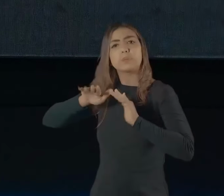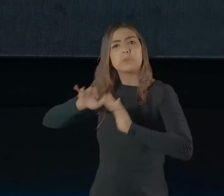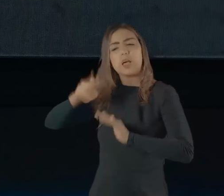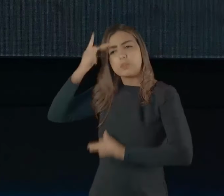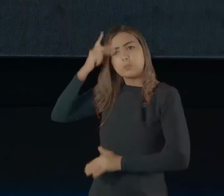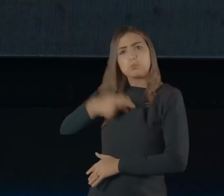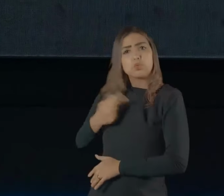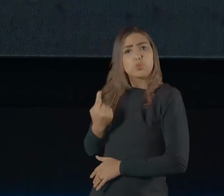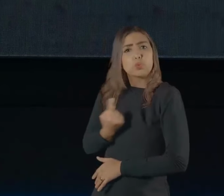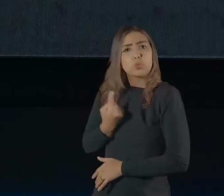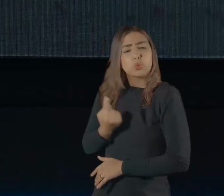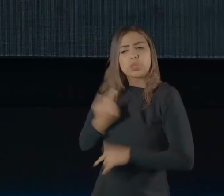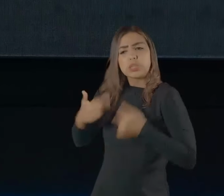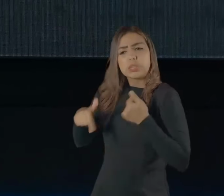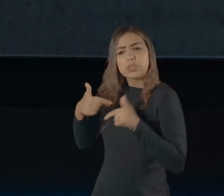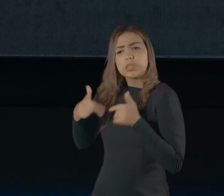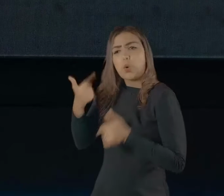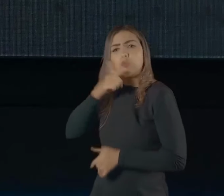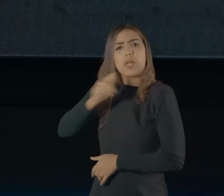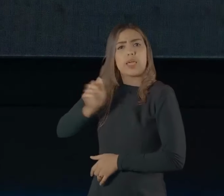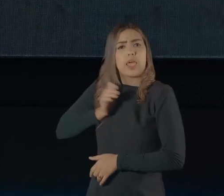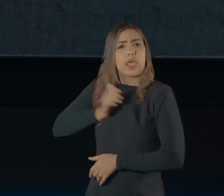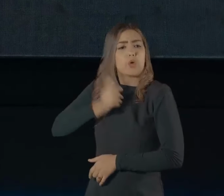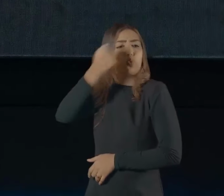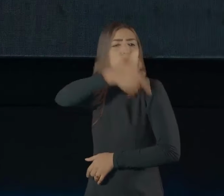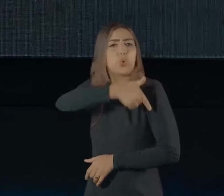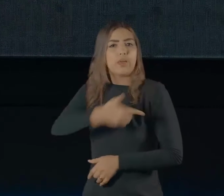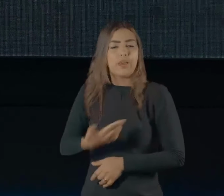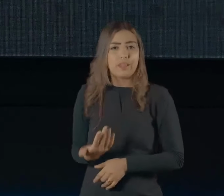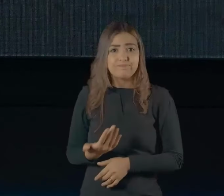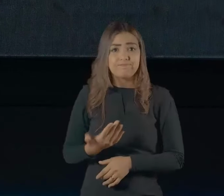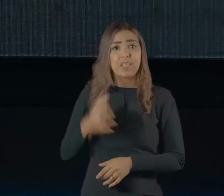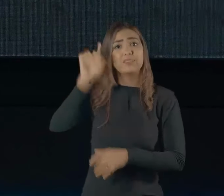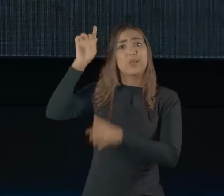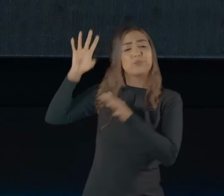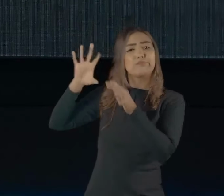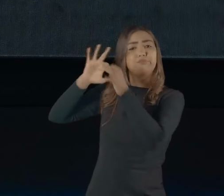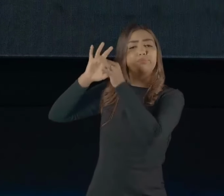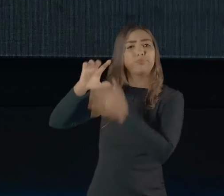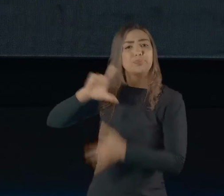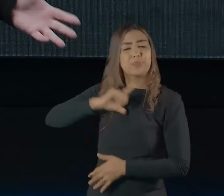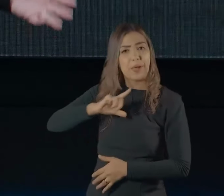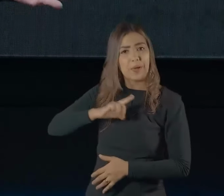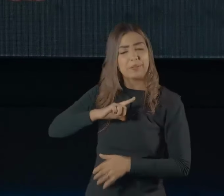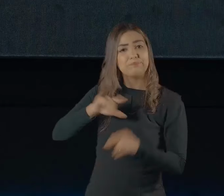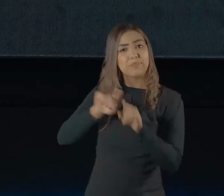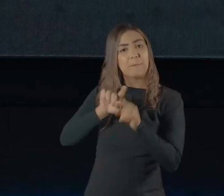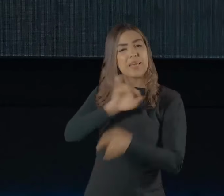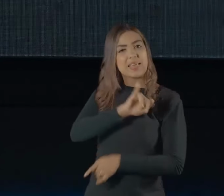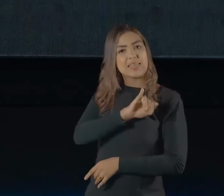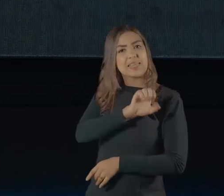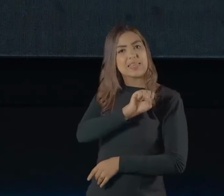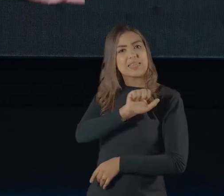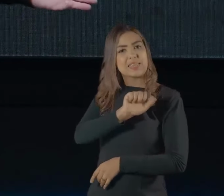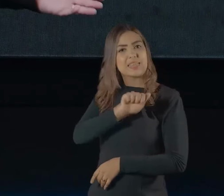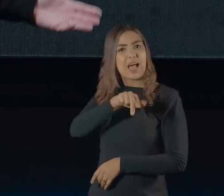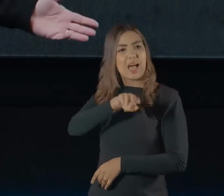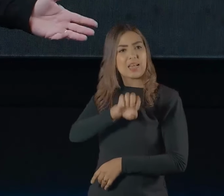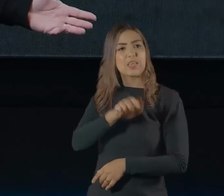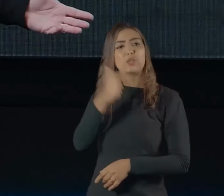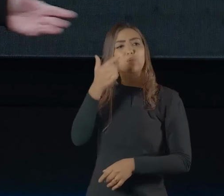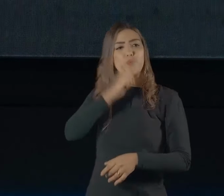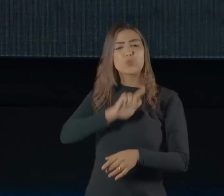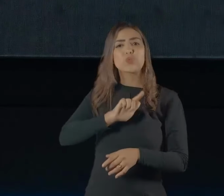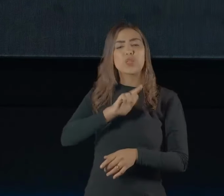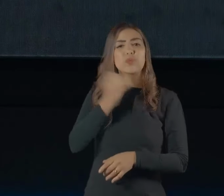outros. Isaac também, quando esteve em Gerar, na terra dos filisteus, ele produzia 100 por uns, os outros ficaram com